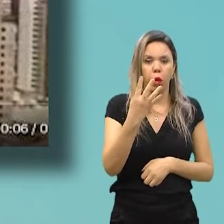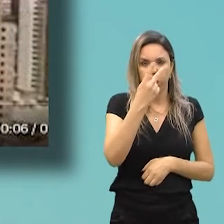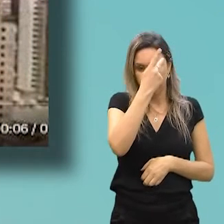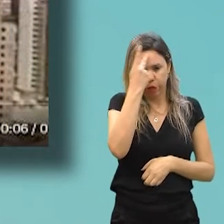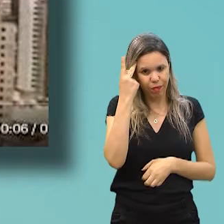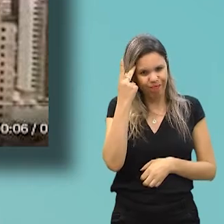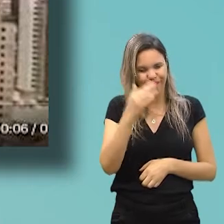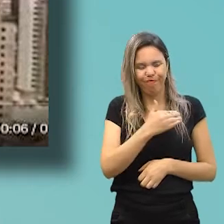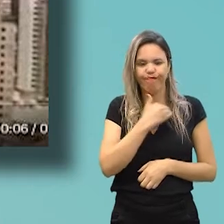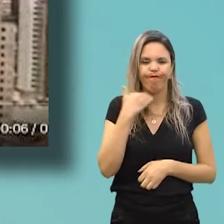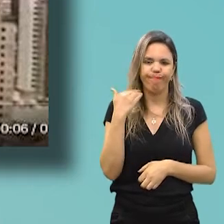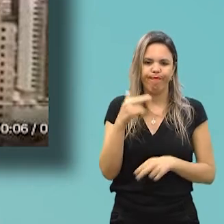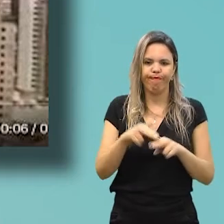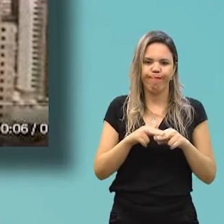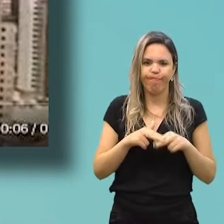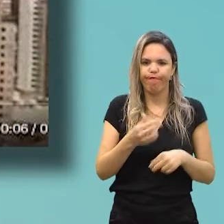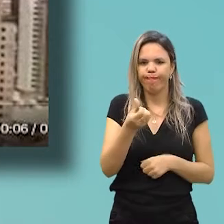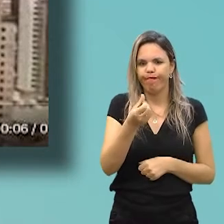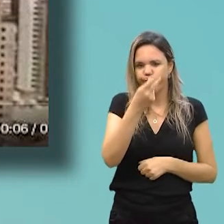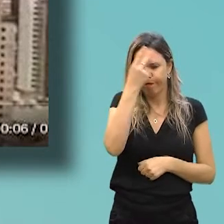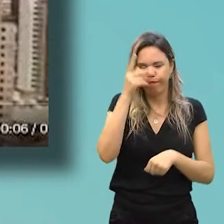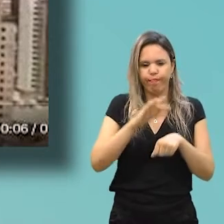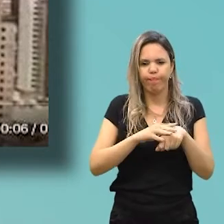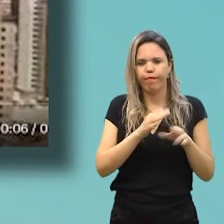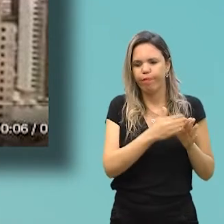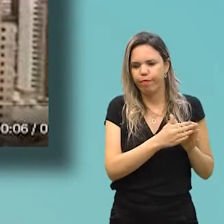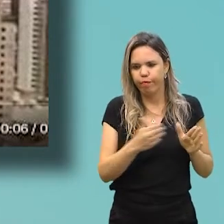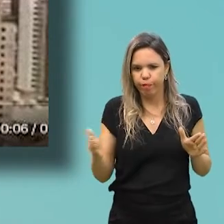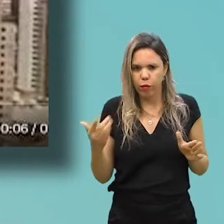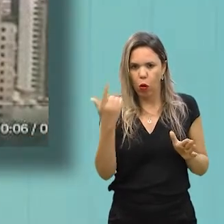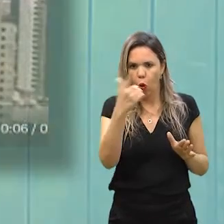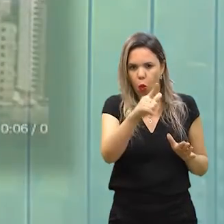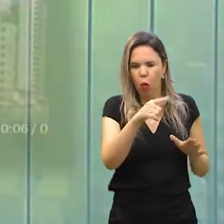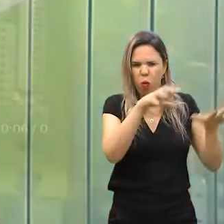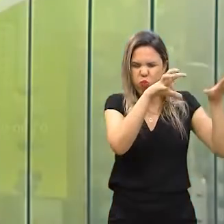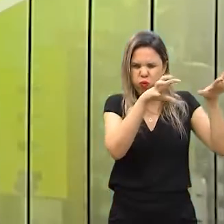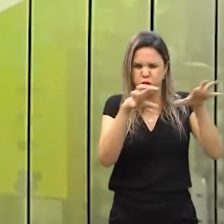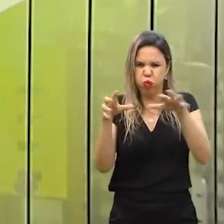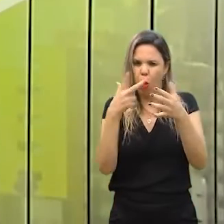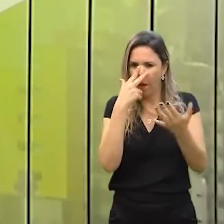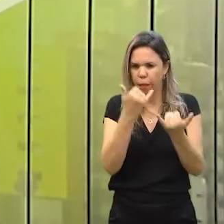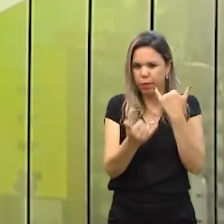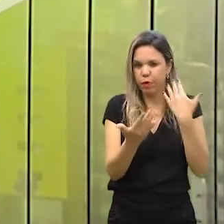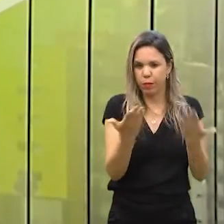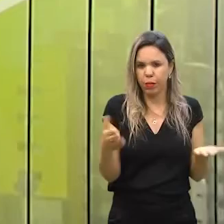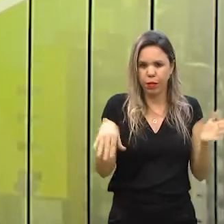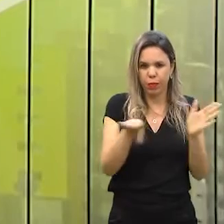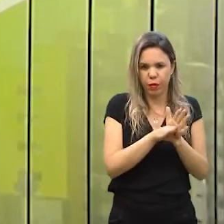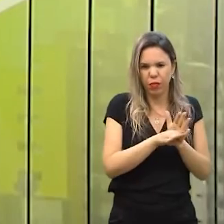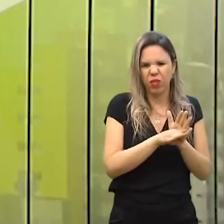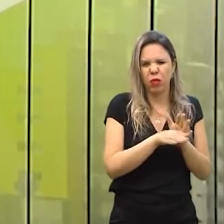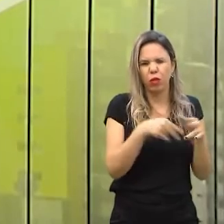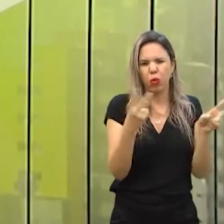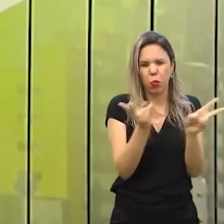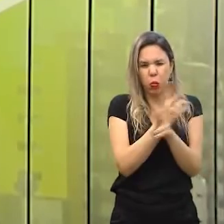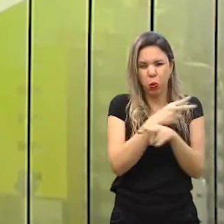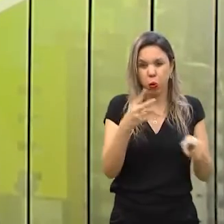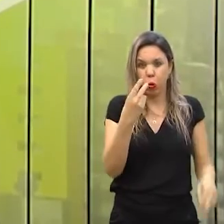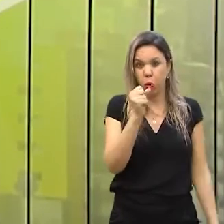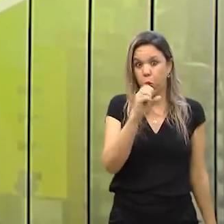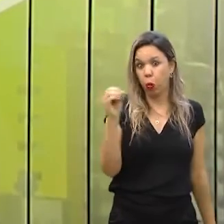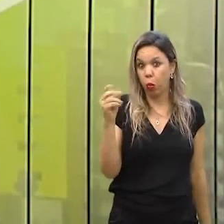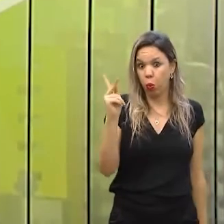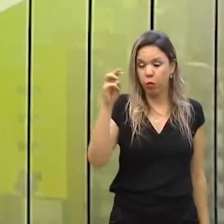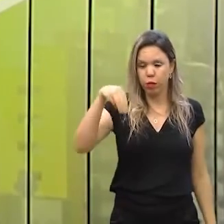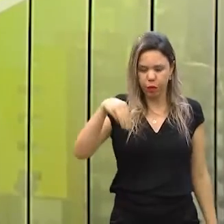pessoas morreram e 6 ficaram feridas durante outras tempestades semelhantes, que vieram com rajadas de vento de mais de 80